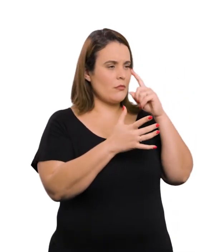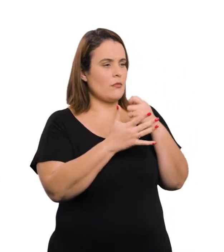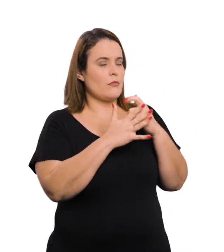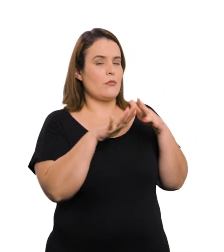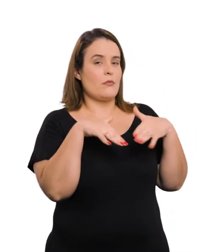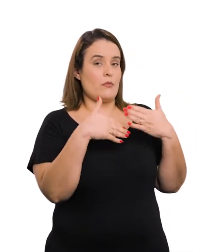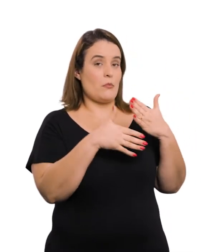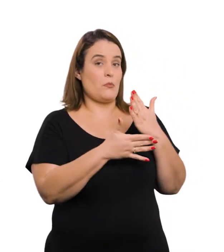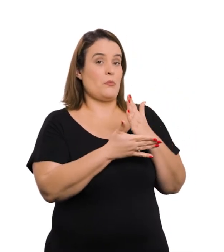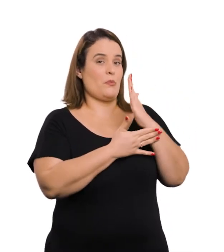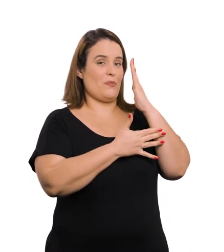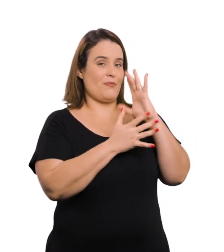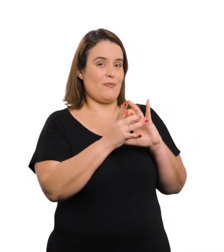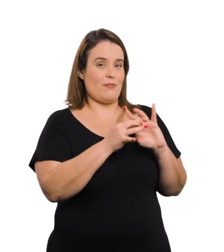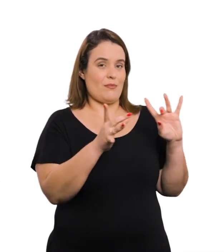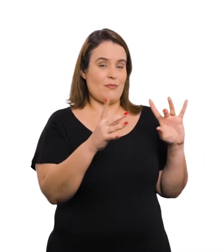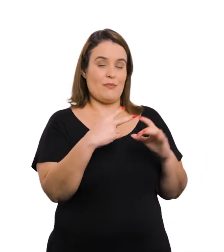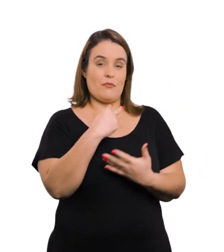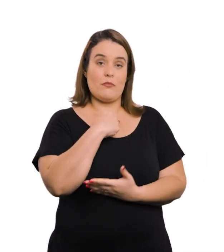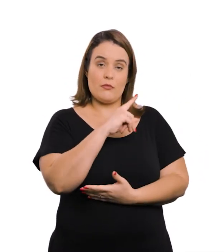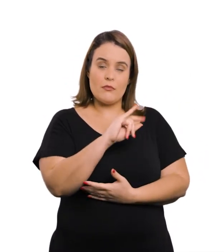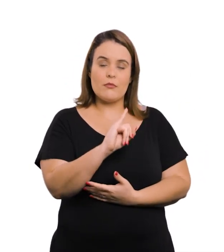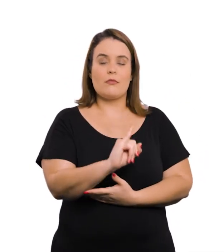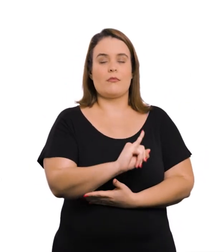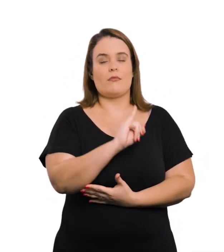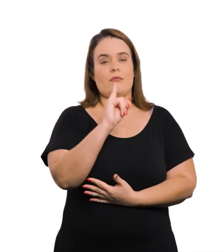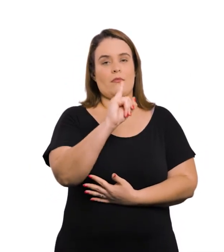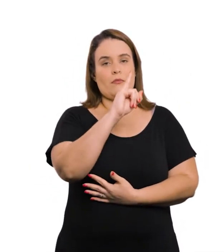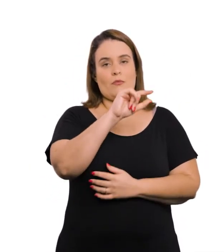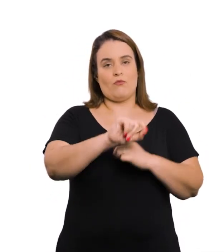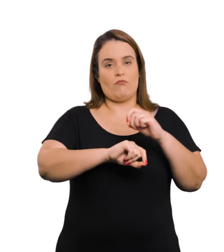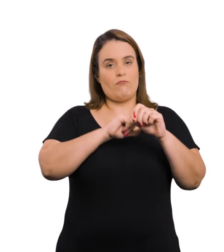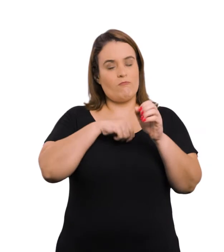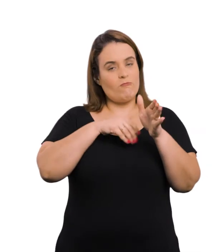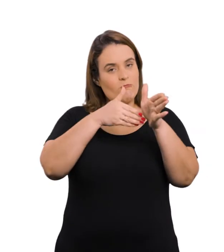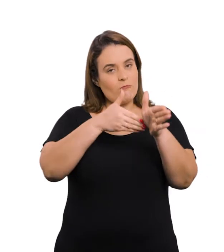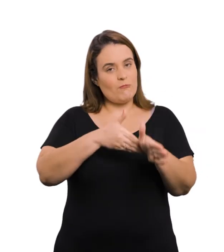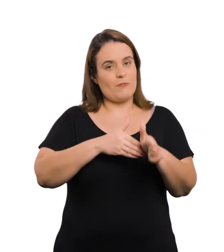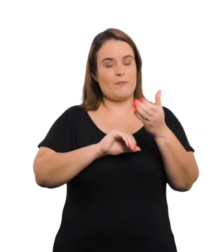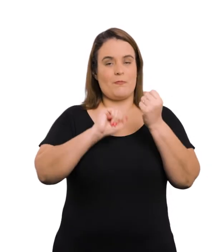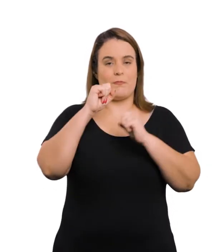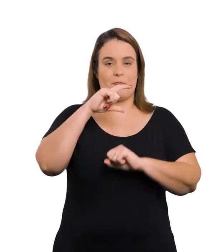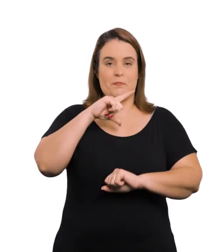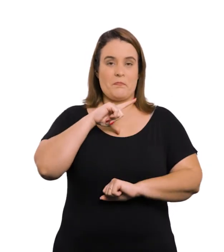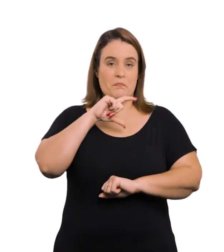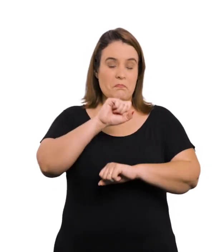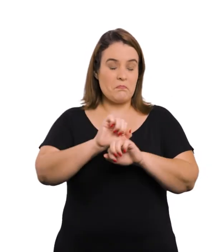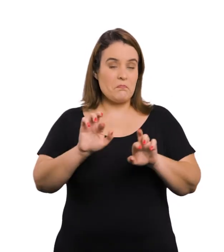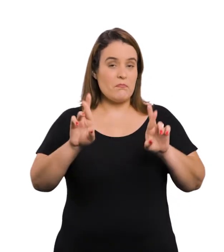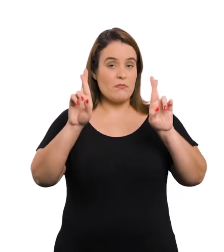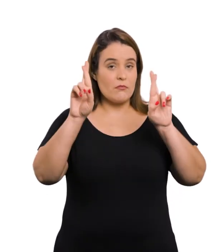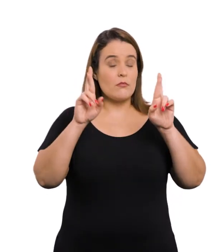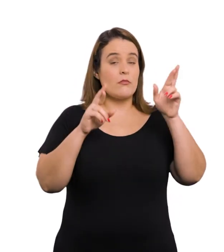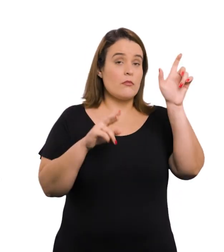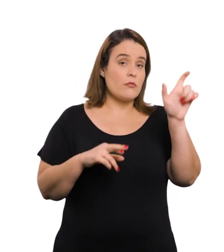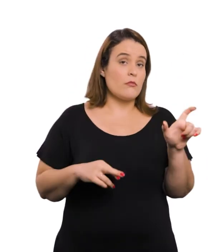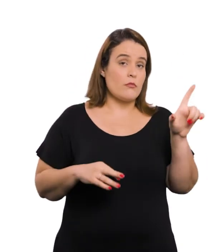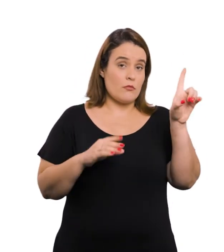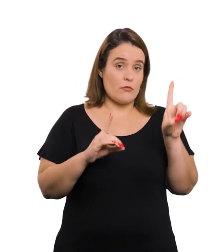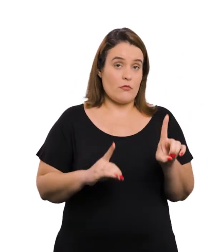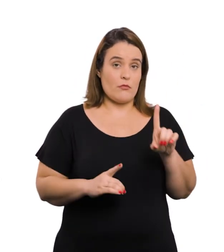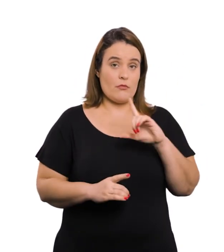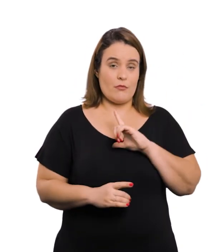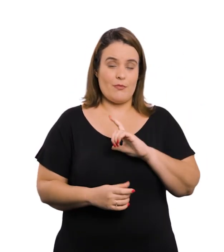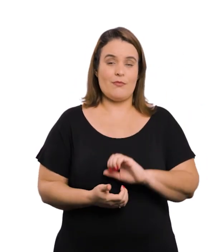pessoa aprovada para a vaga. Nesta etapa, é fundamental o alinhamento da empresa quanto às expectativas para os candidatos